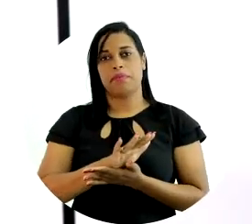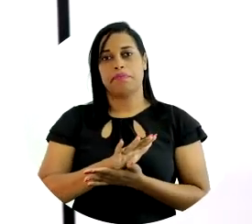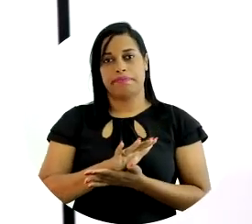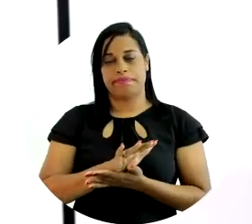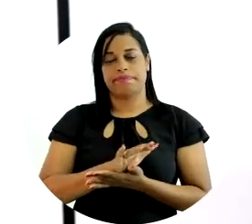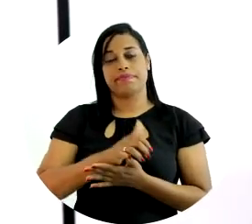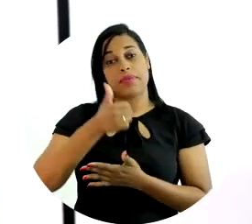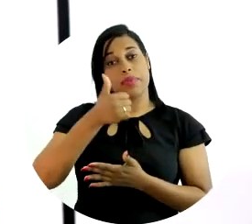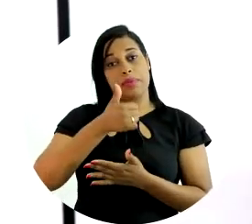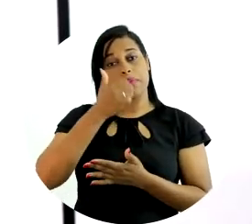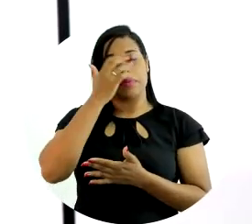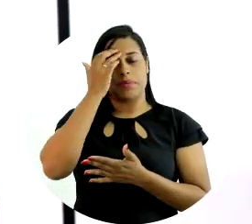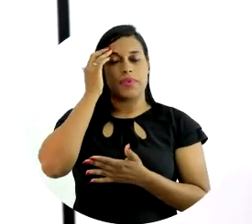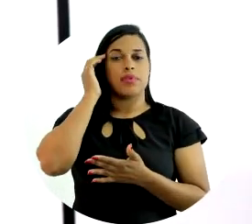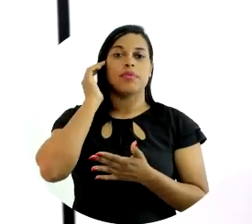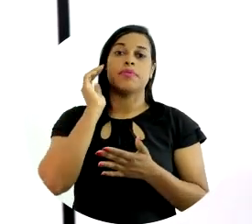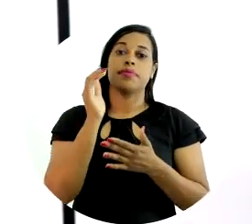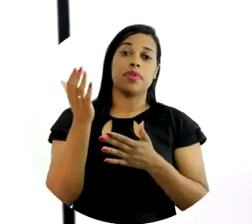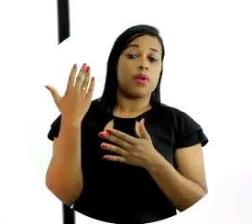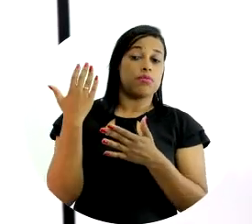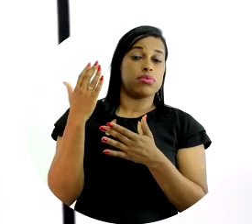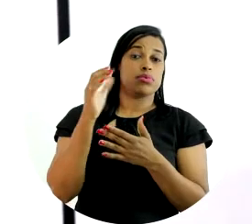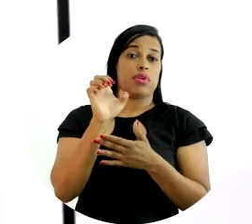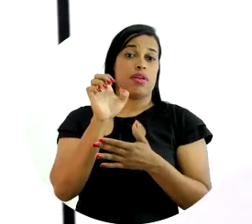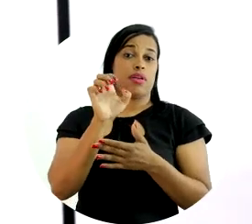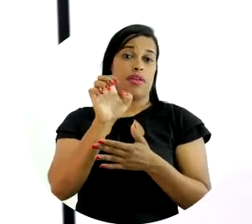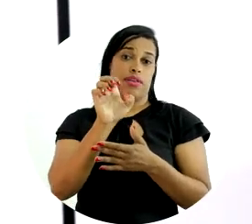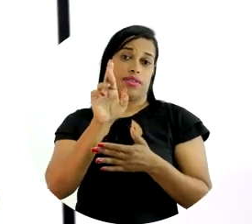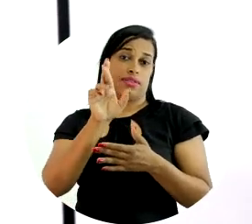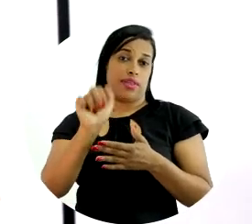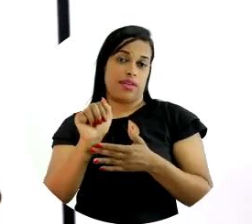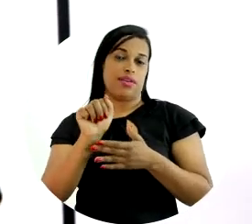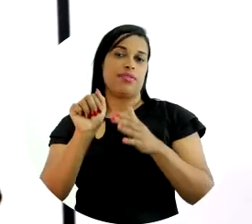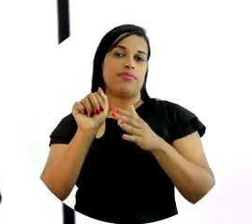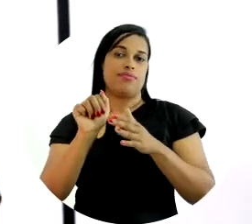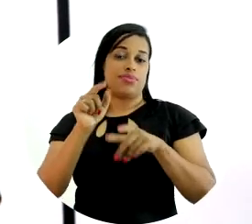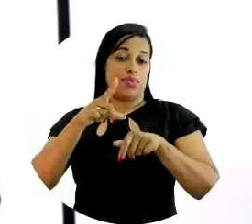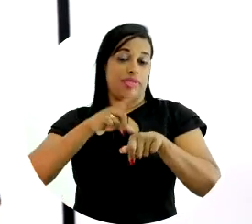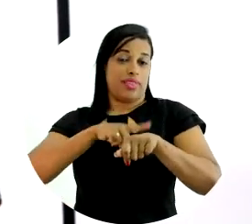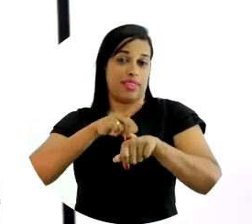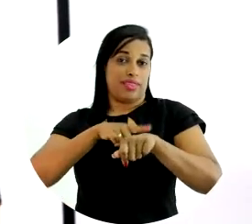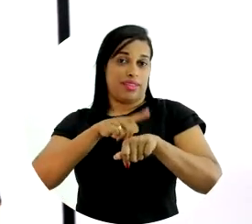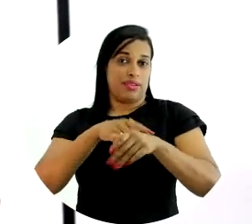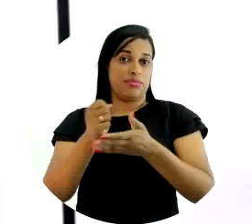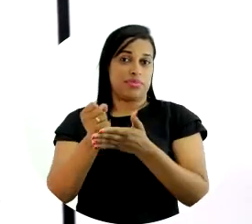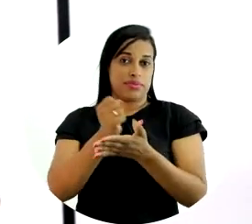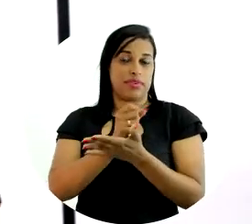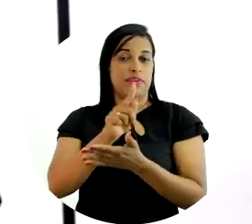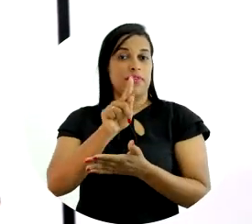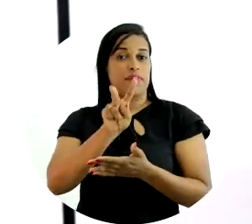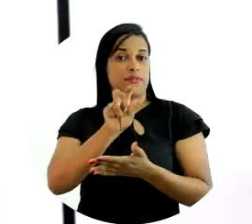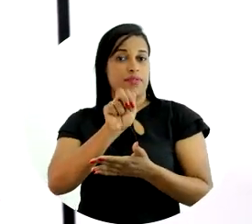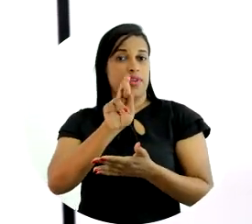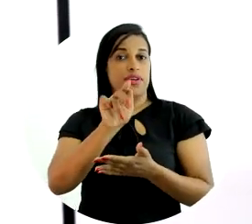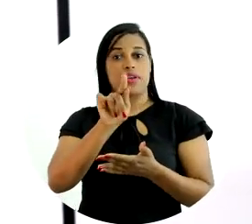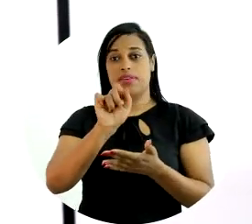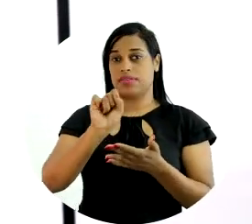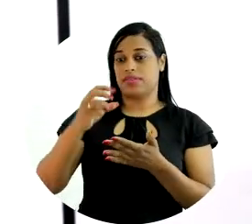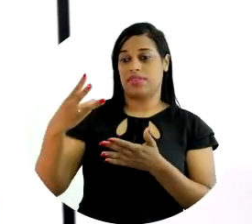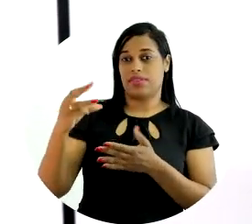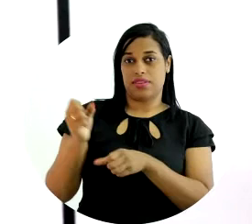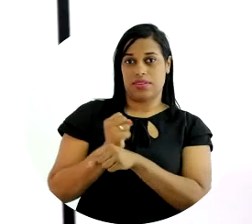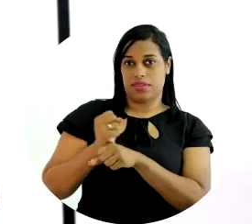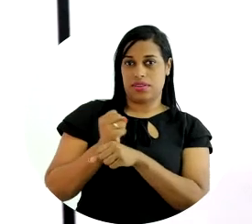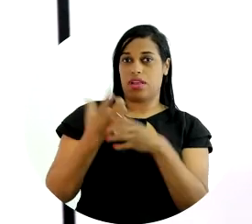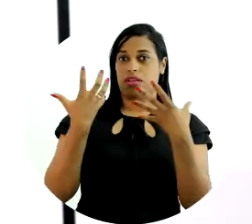durante a primeira república na era vargas que foi oo à época do governo basicamente